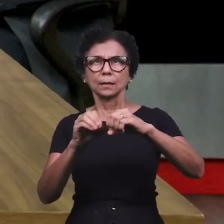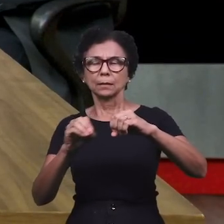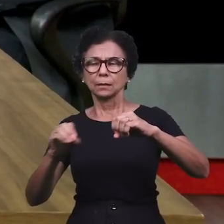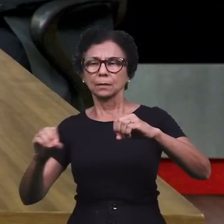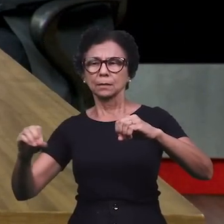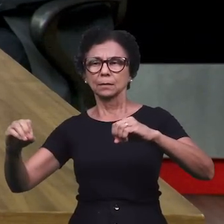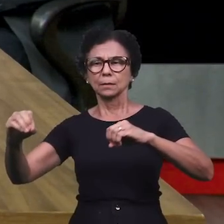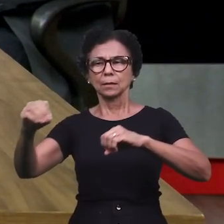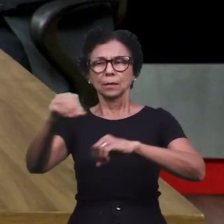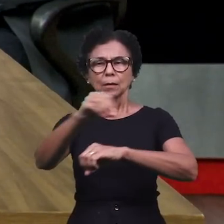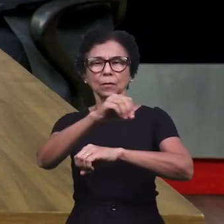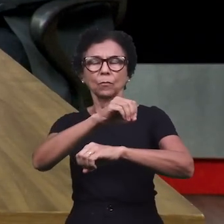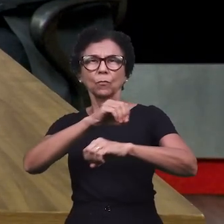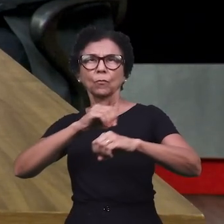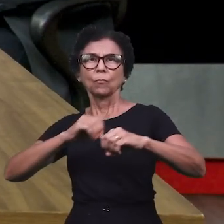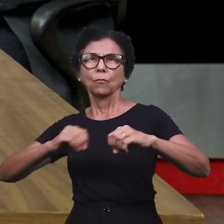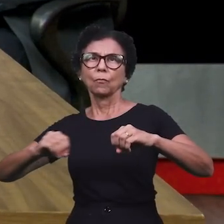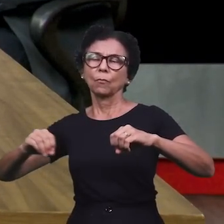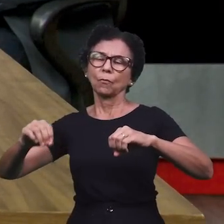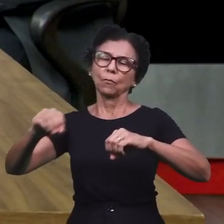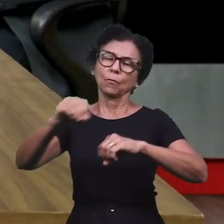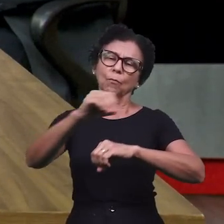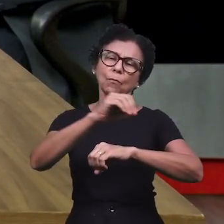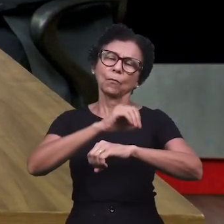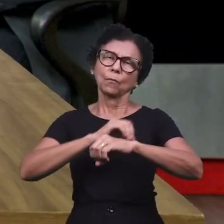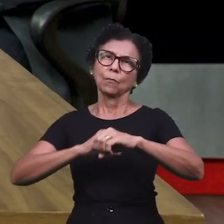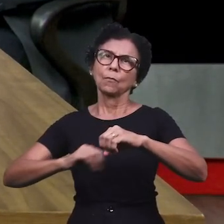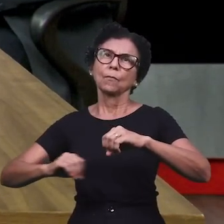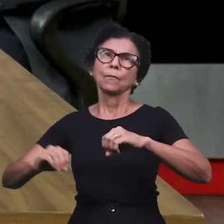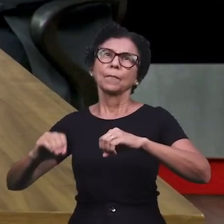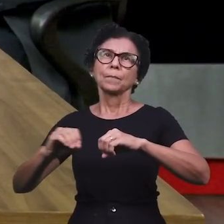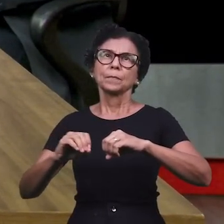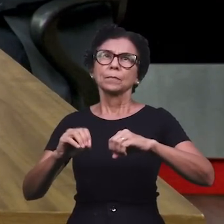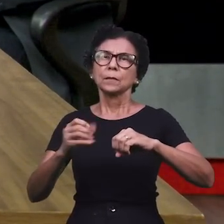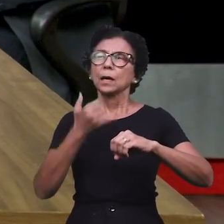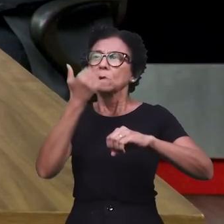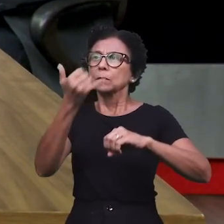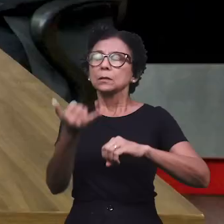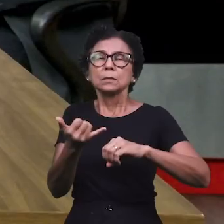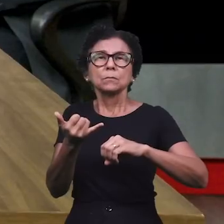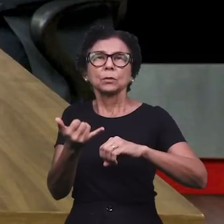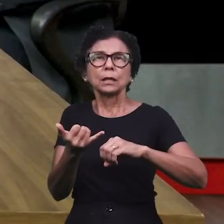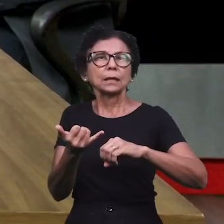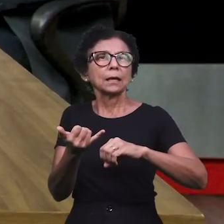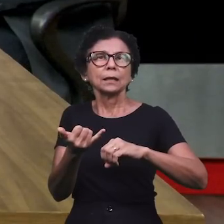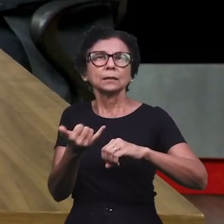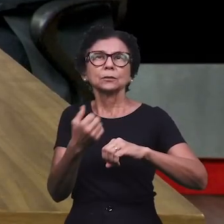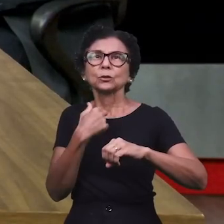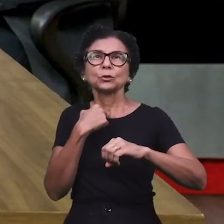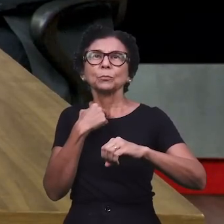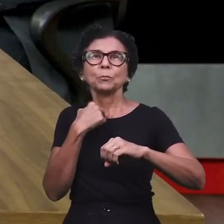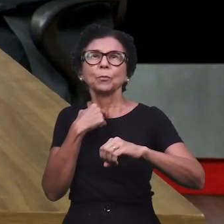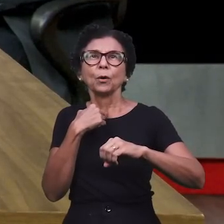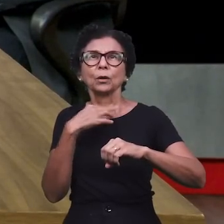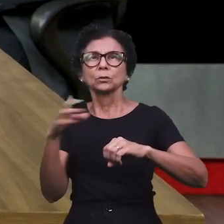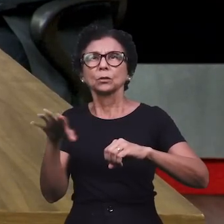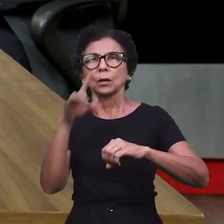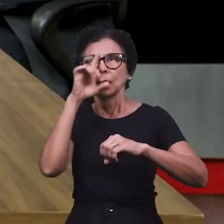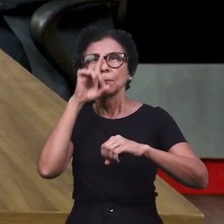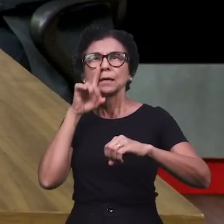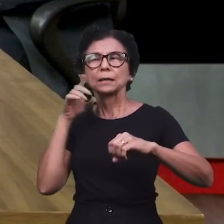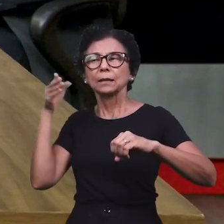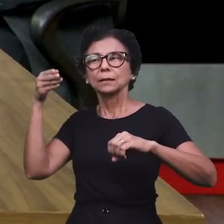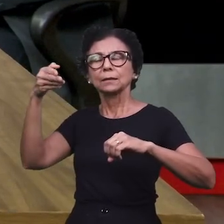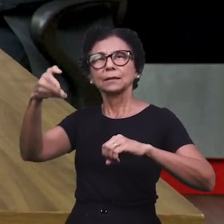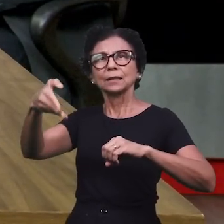elas vão ser sempre harmônicas e vão ficar aqui o tempo todo. Só que para isso aqui acontecer no acaso, não funciona. Que é aquele exemplo de lá. Quando a